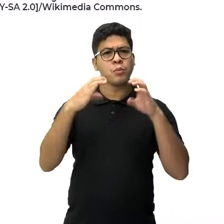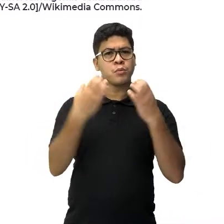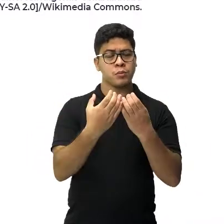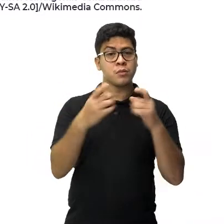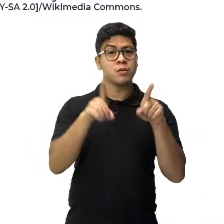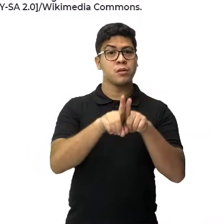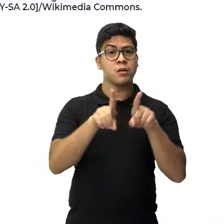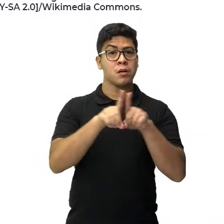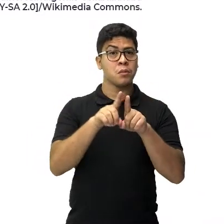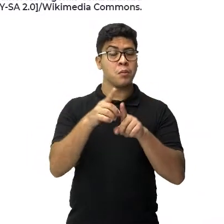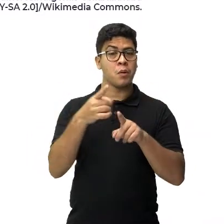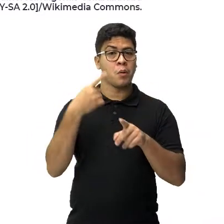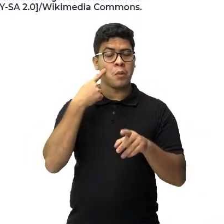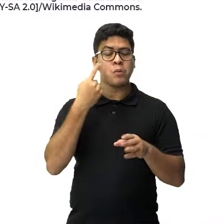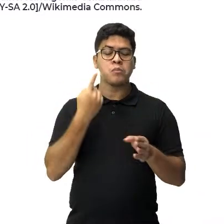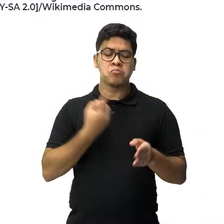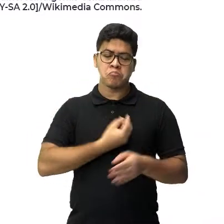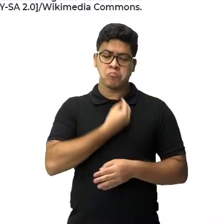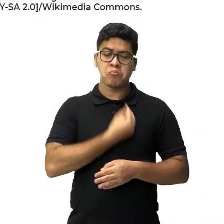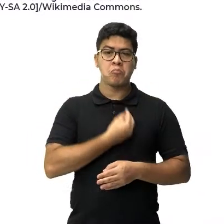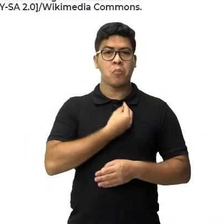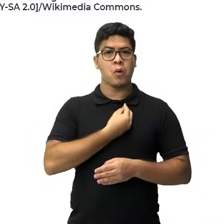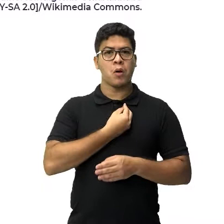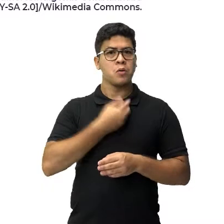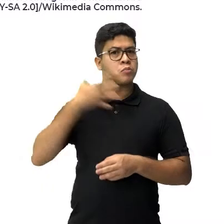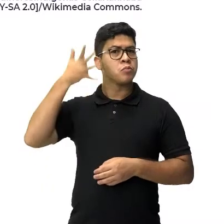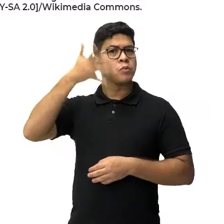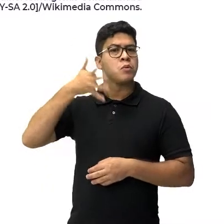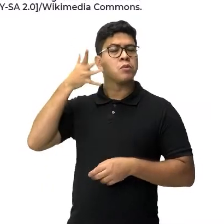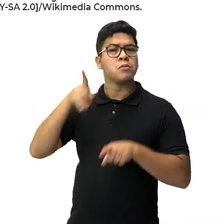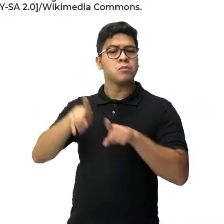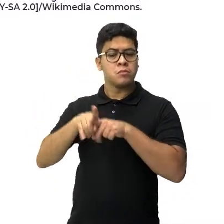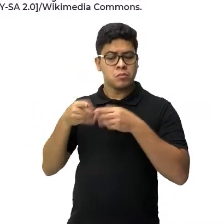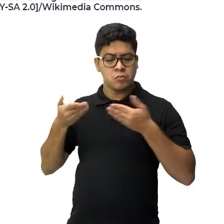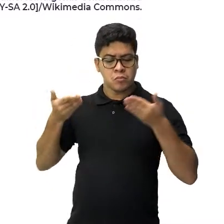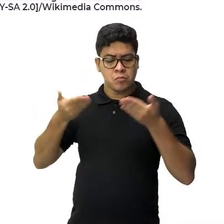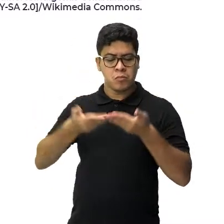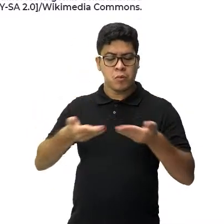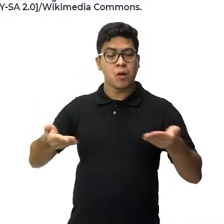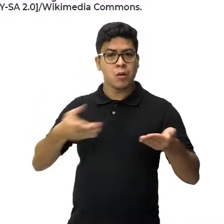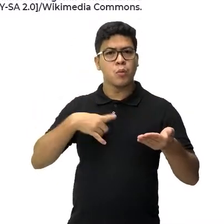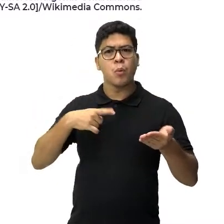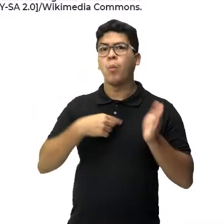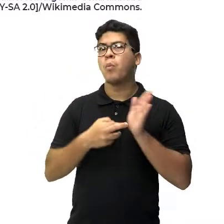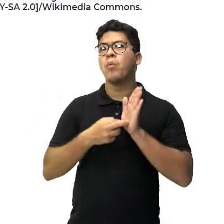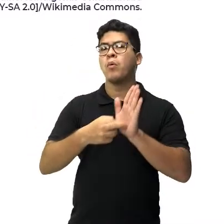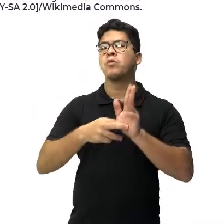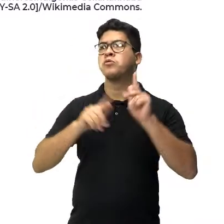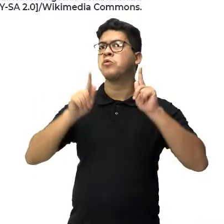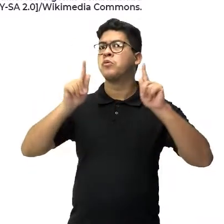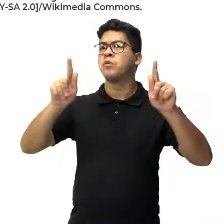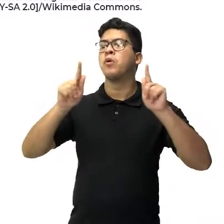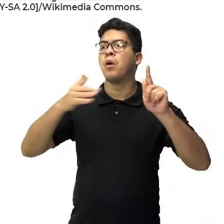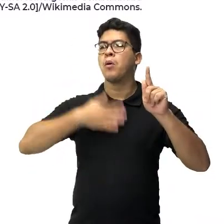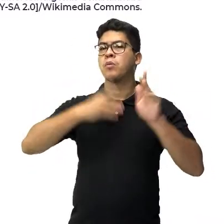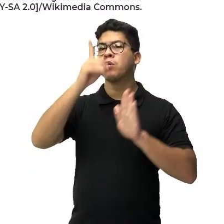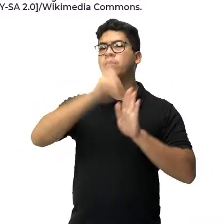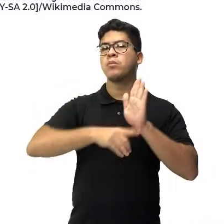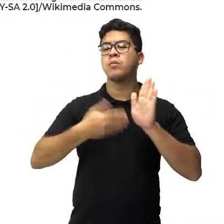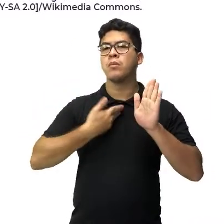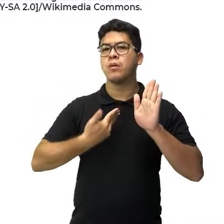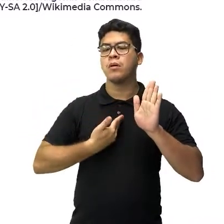seminários e encontros na perspectiva de garantir seus direitos e a manutenção de